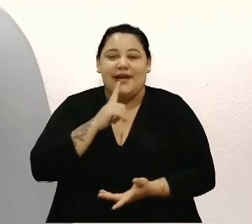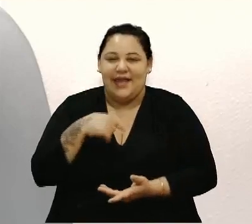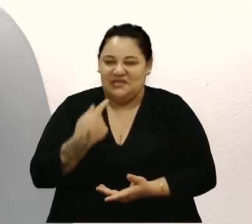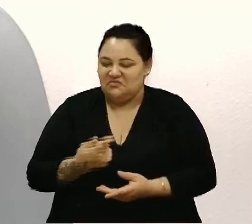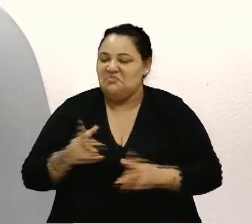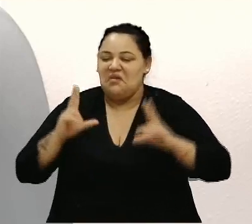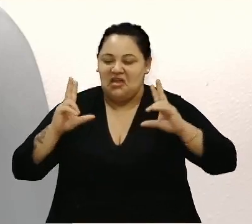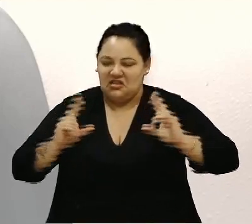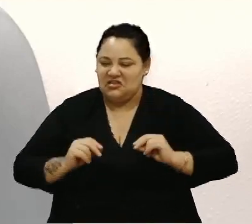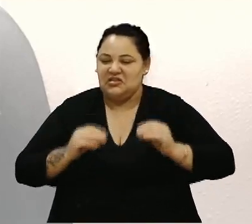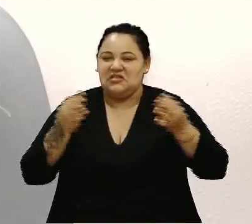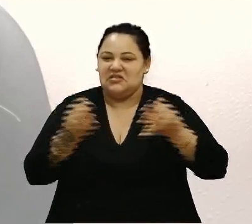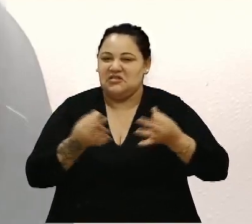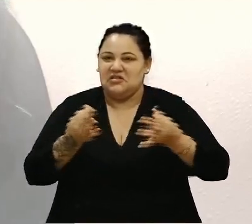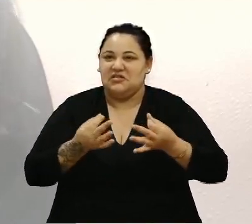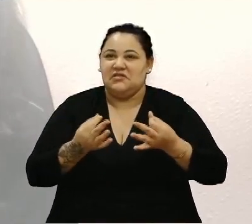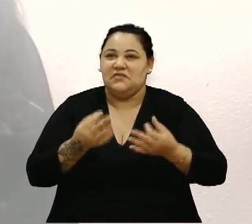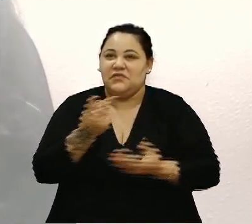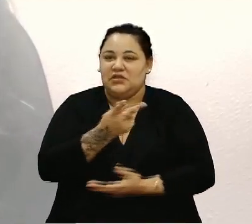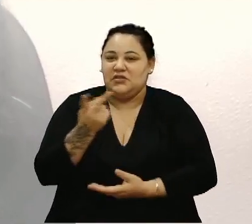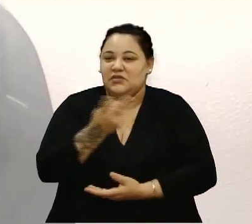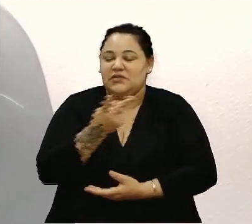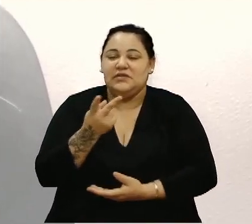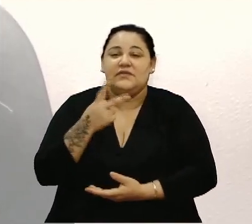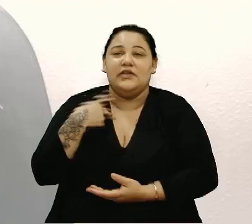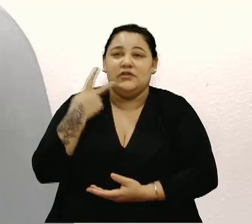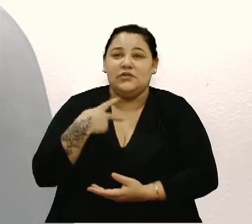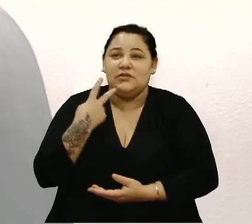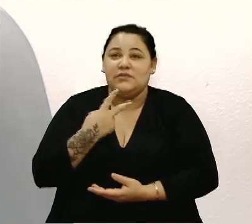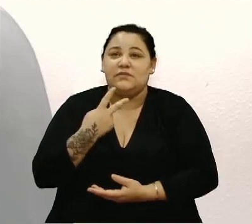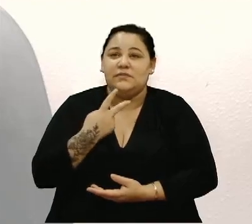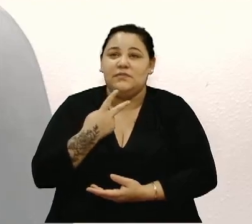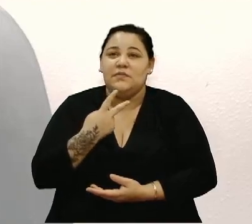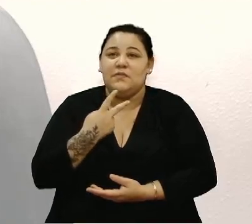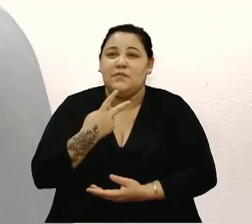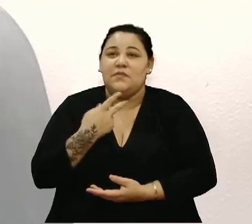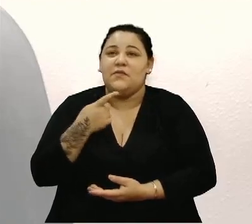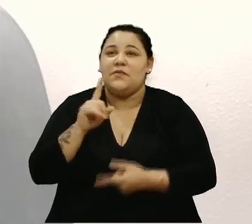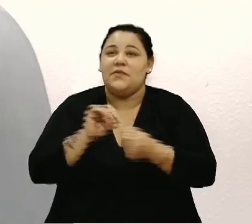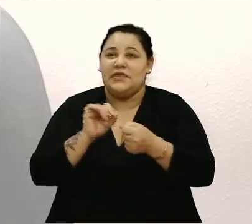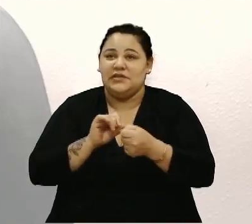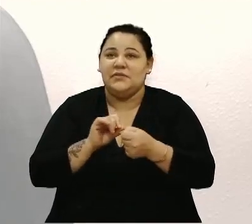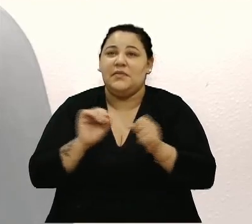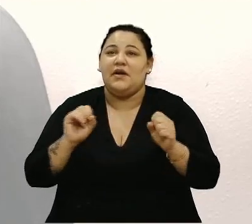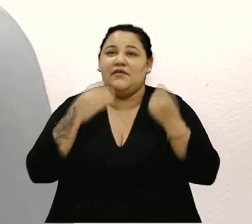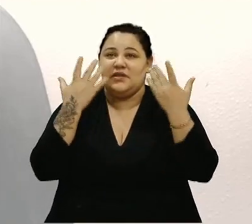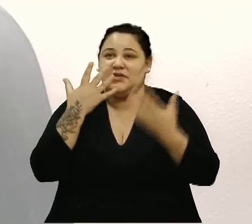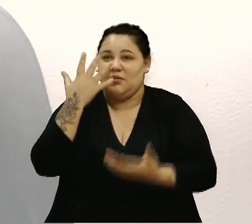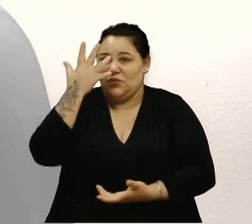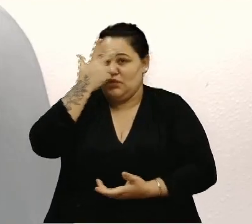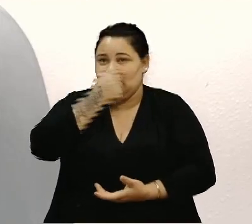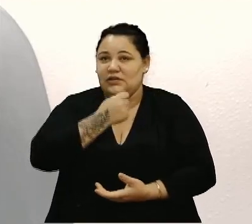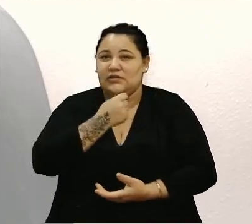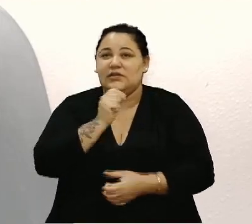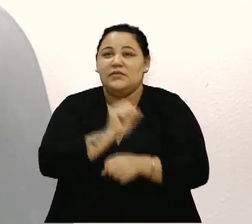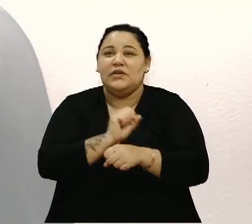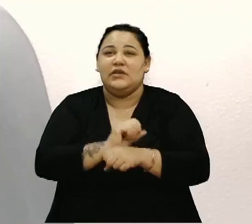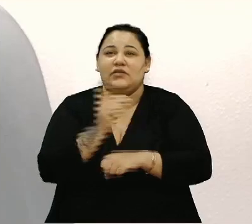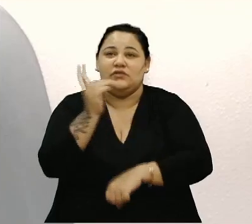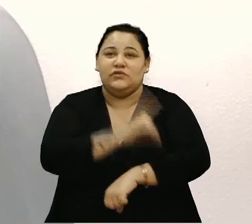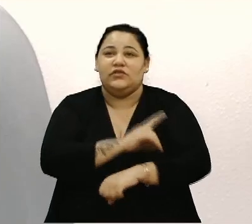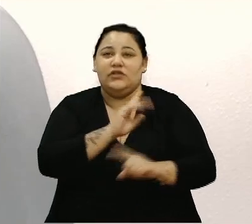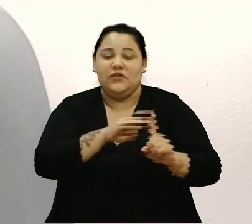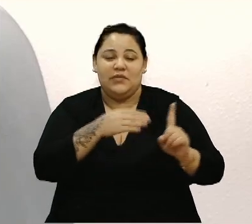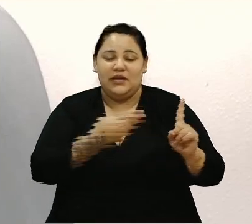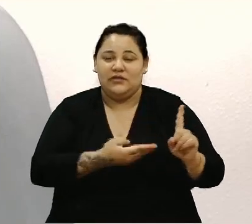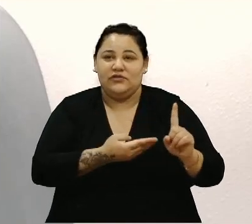com certeza entre vocês dois vereadores, né, vão fazer uma festa bonita aí, espero no dia da homenagem, que é o que